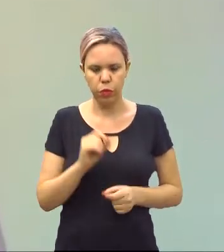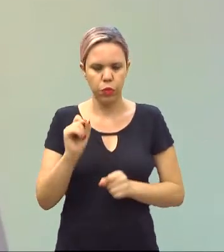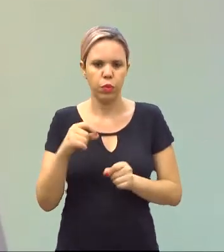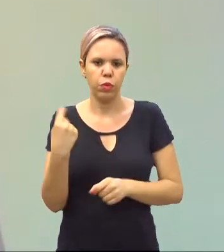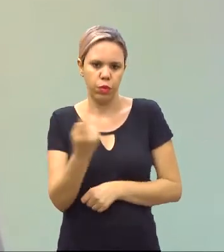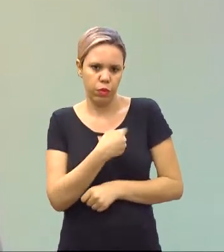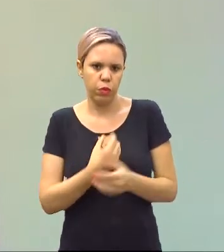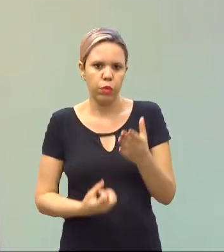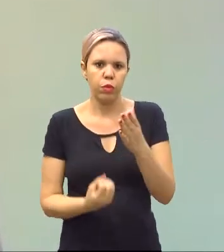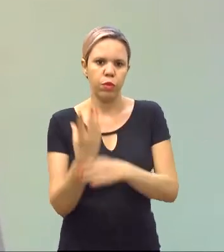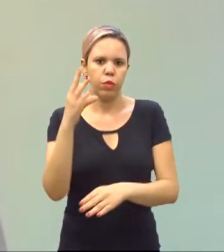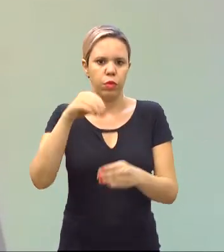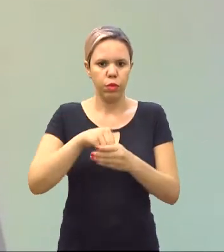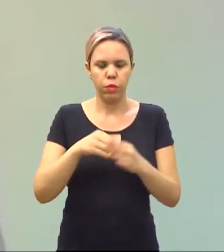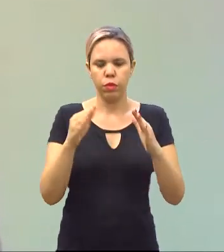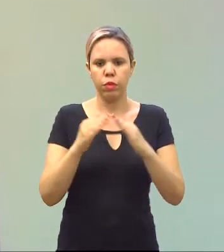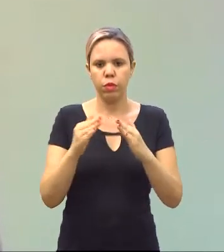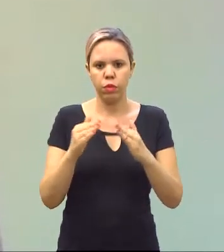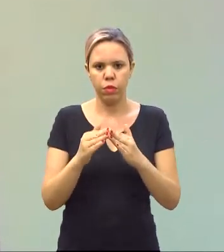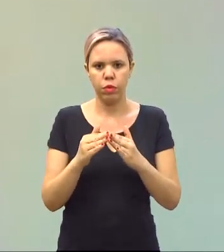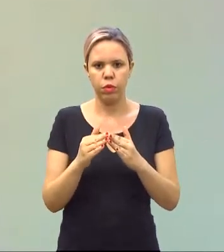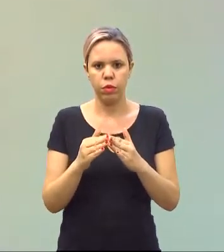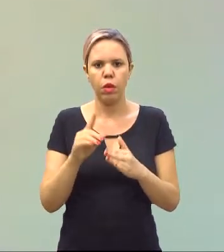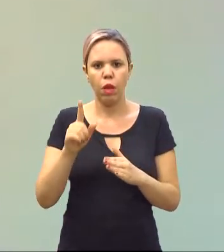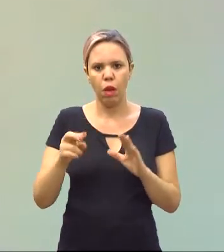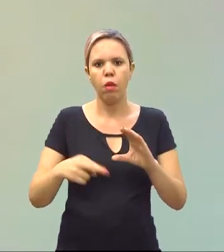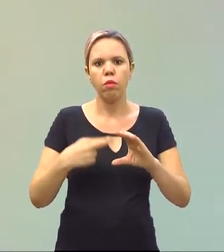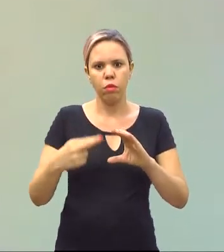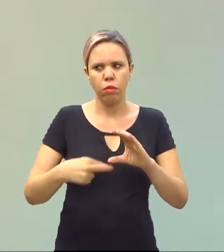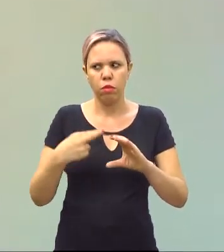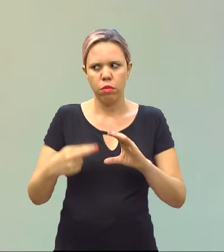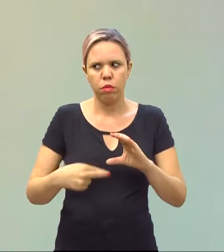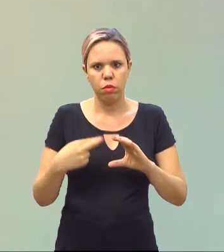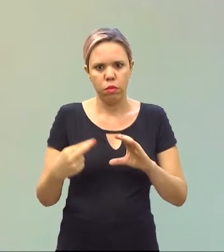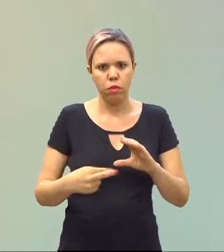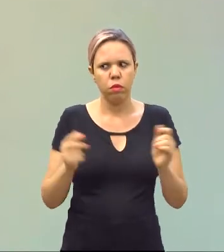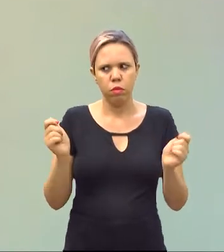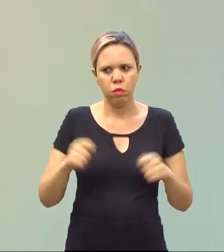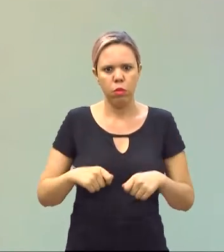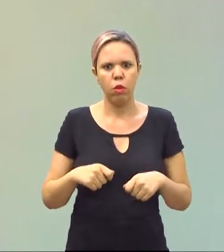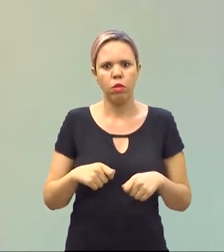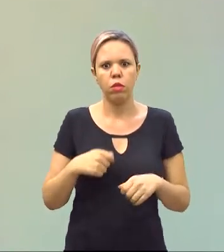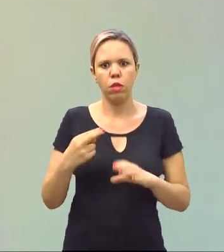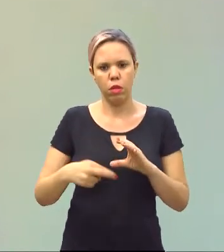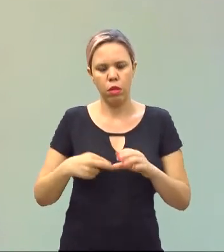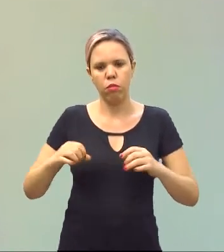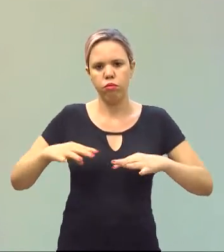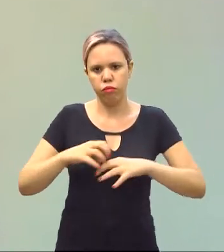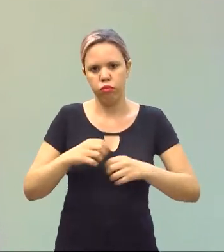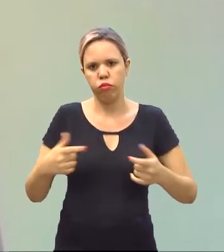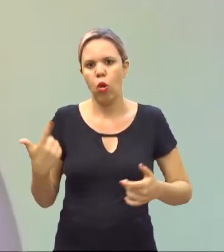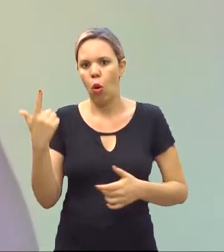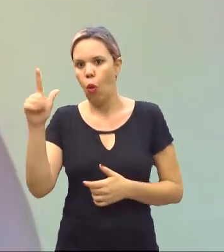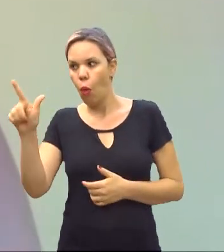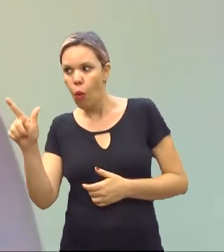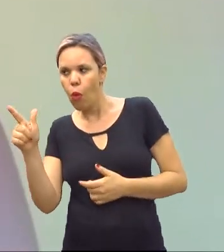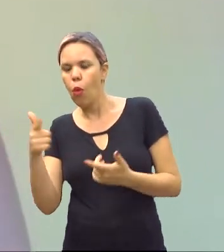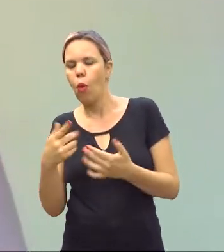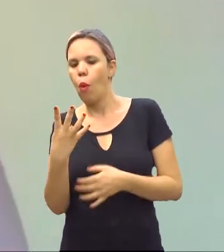que a gente gera dentro da nossa casa é resíduo orgânico passível de compostagem. Os